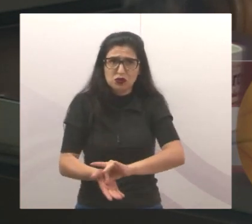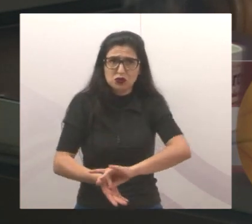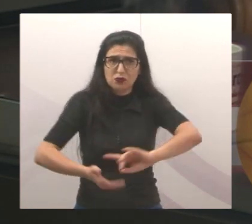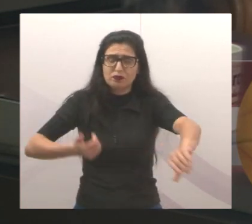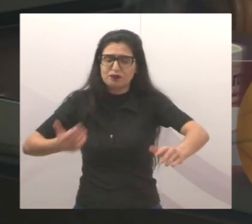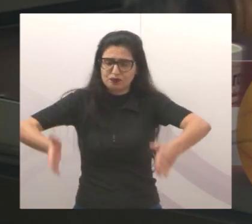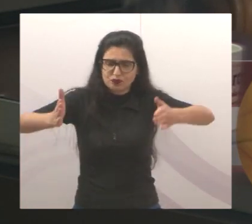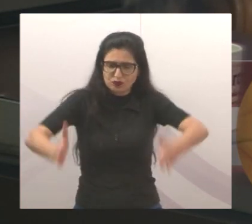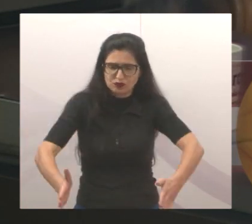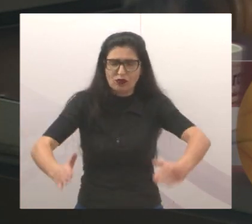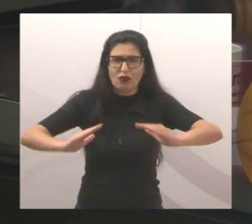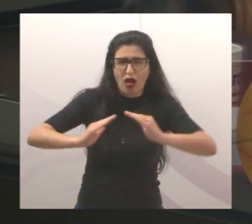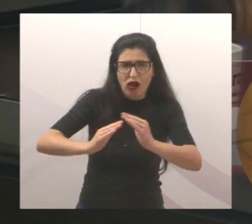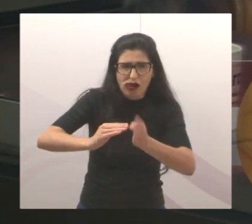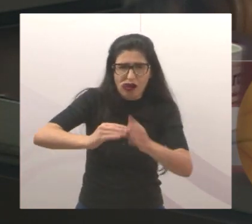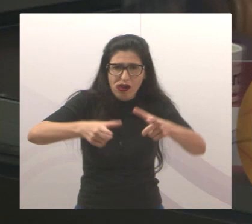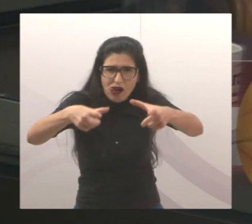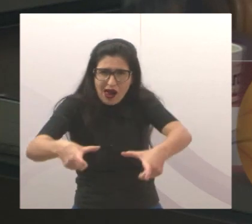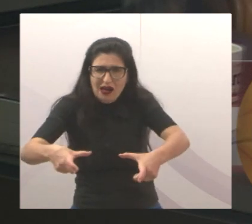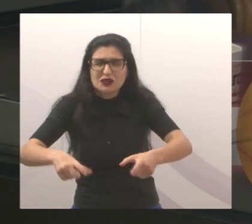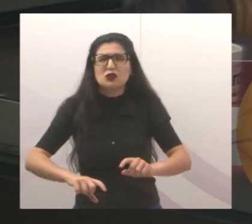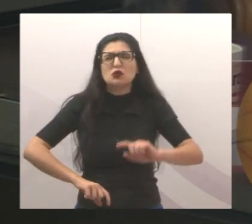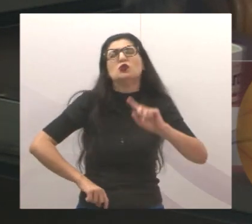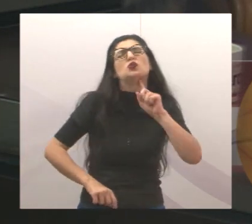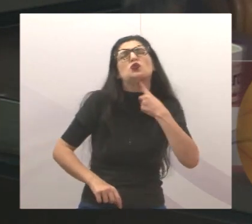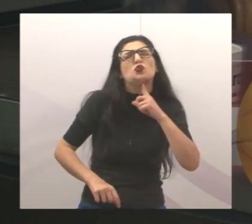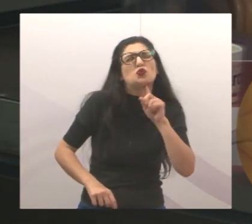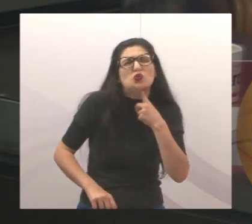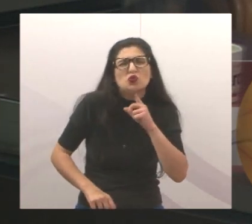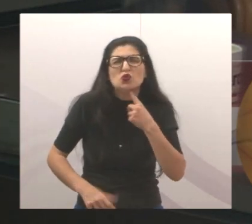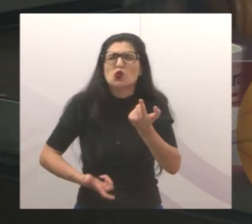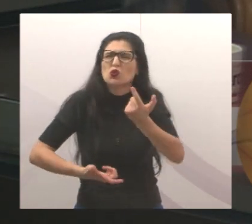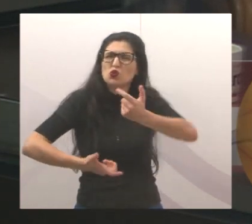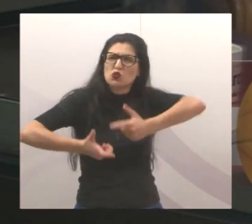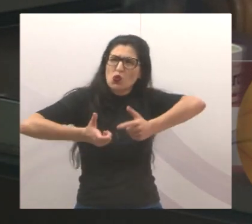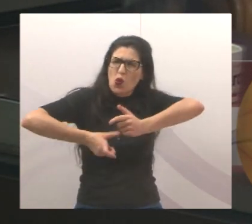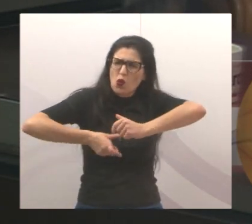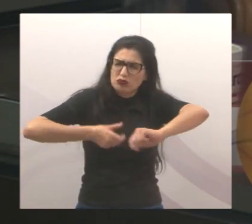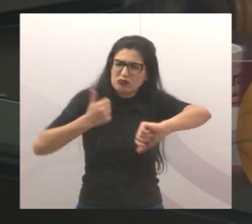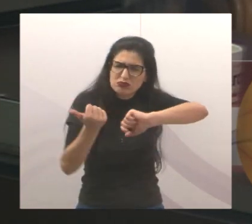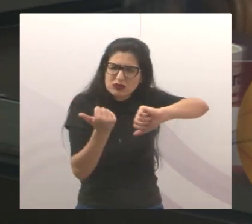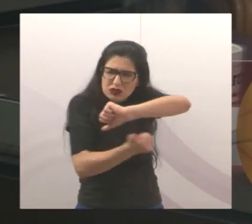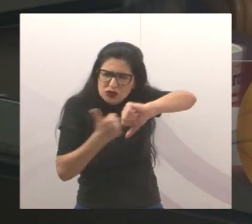bairros que não tem esgoto, é uma ação.